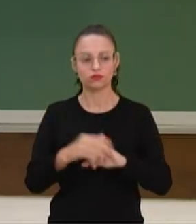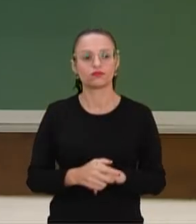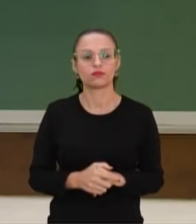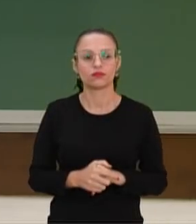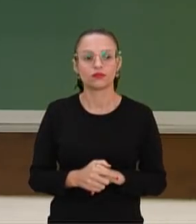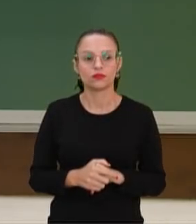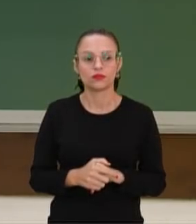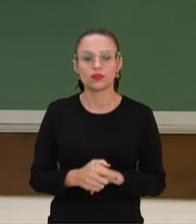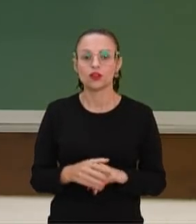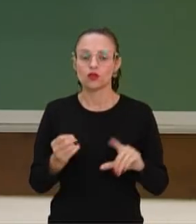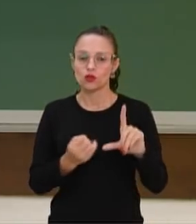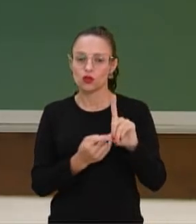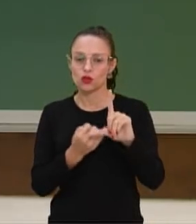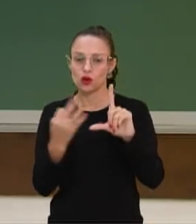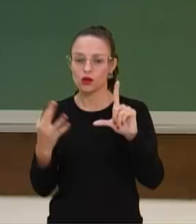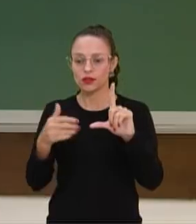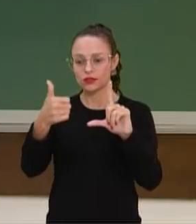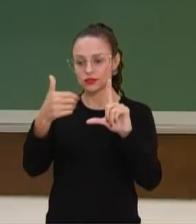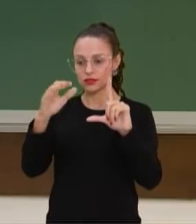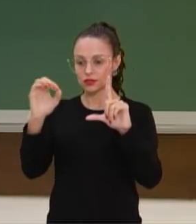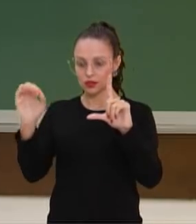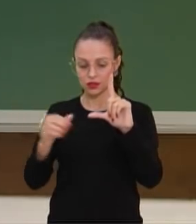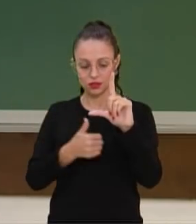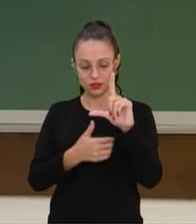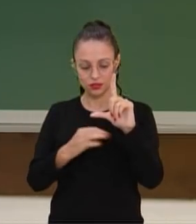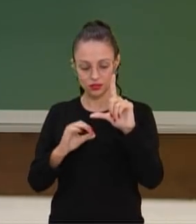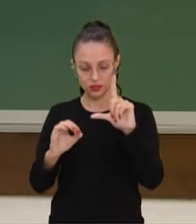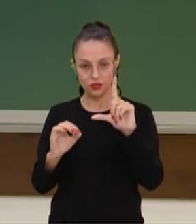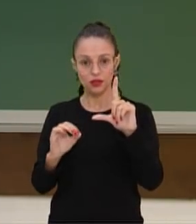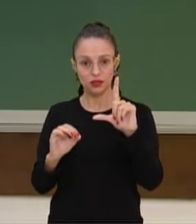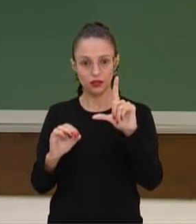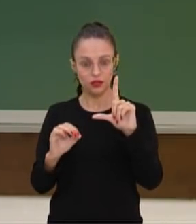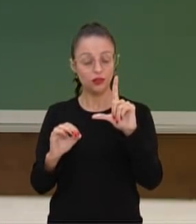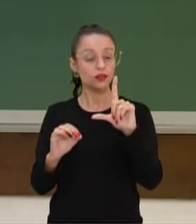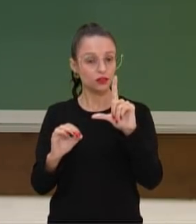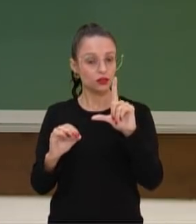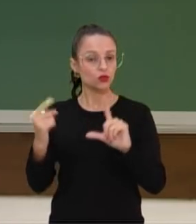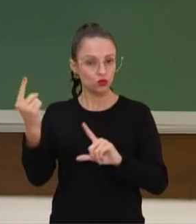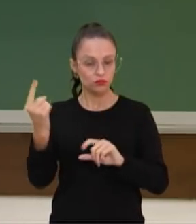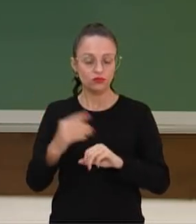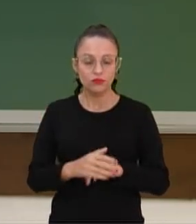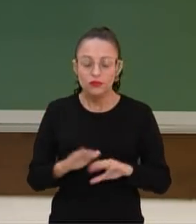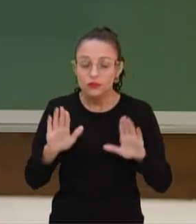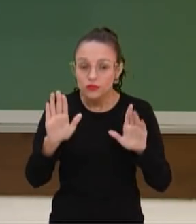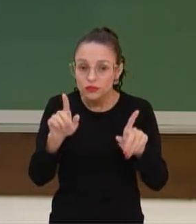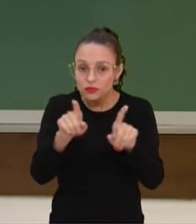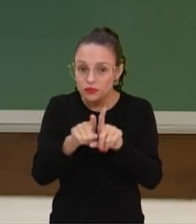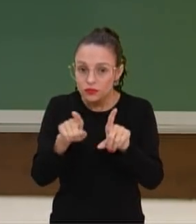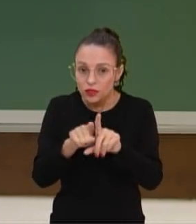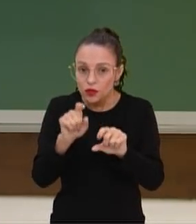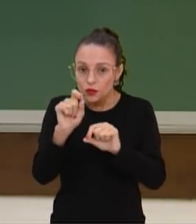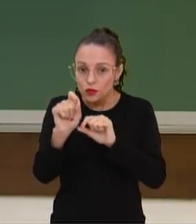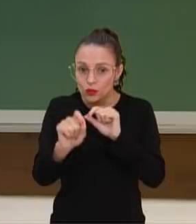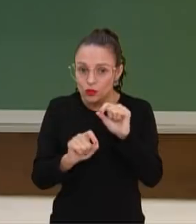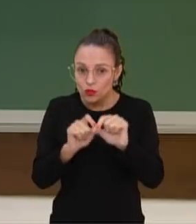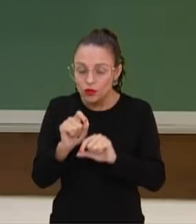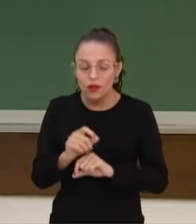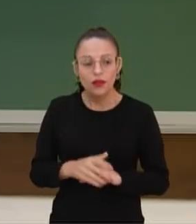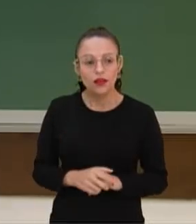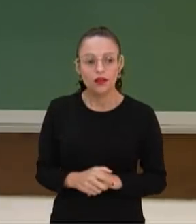1. Log de 100 na base 100, igual a 1. Inclusive,